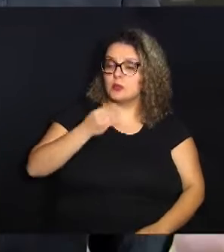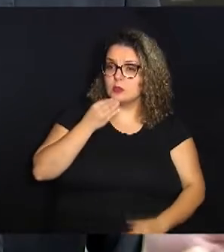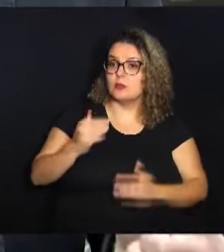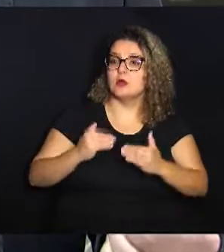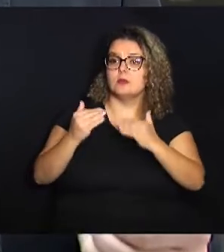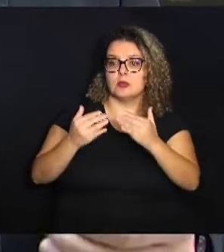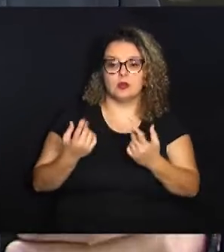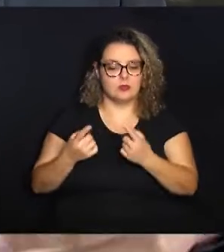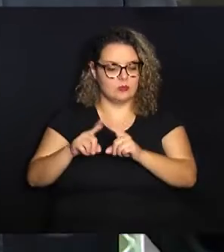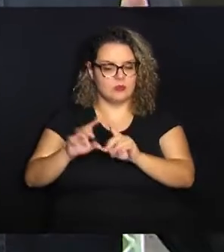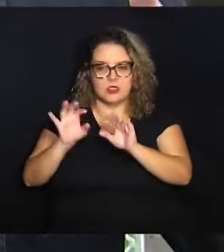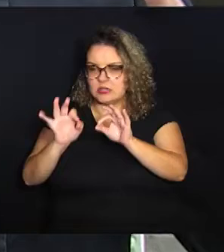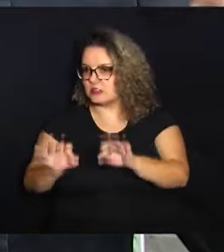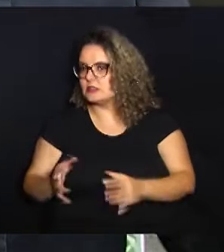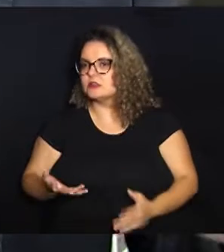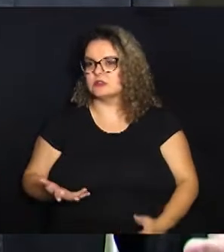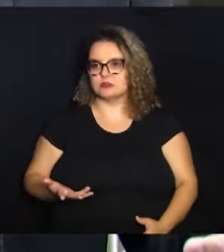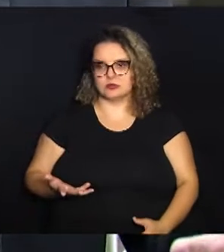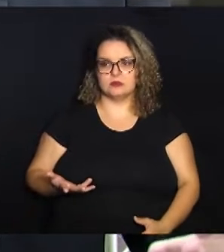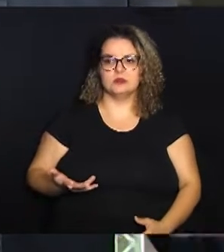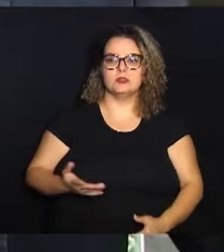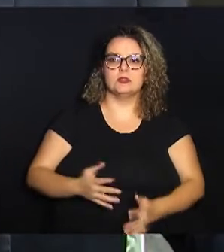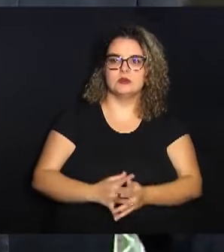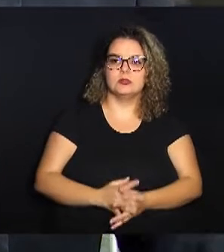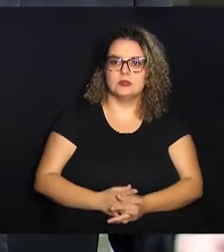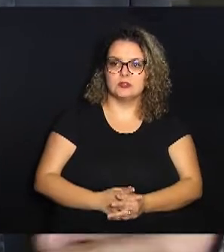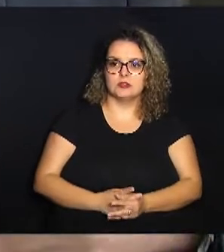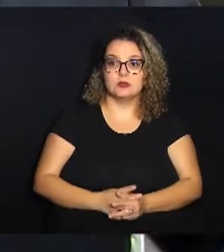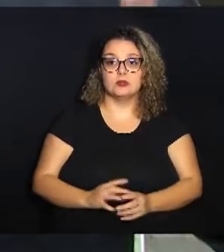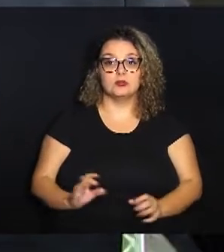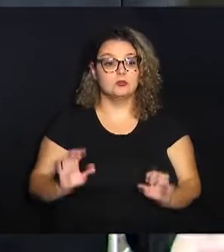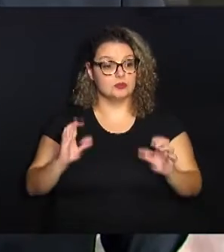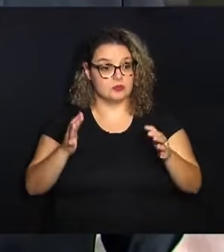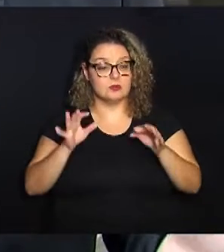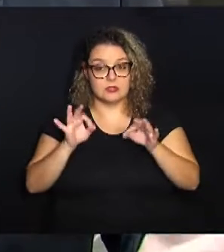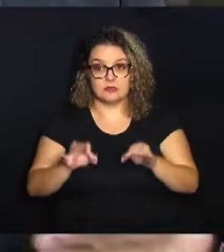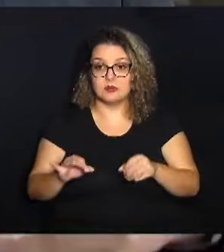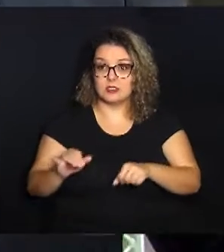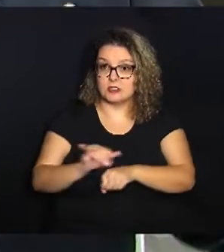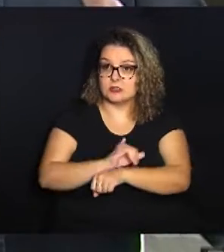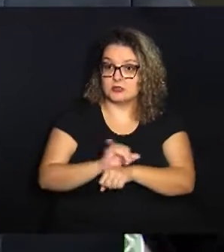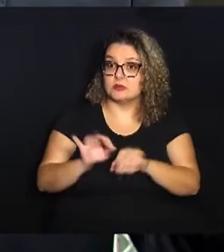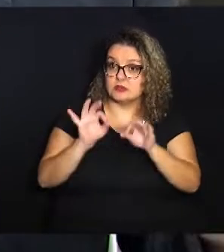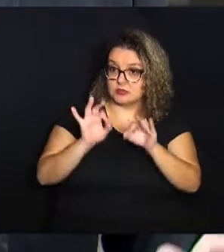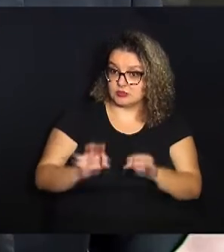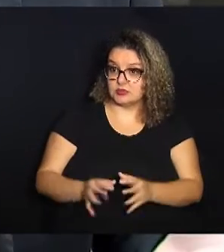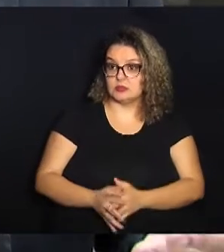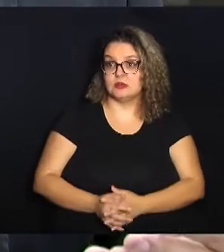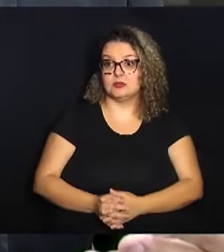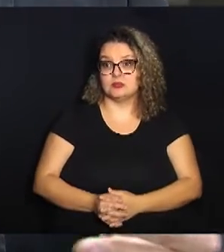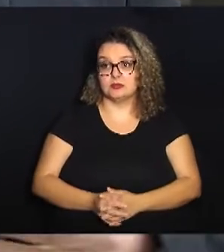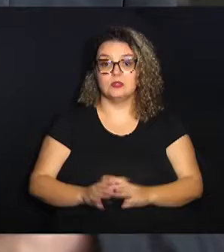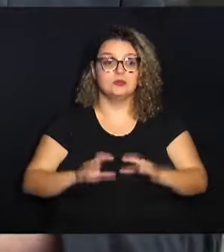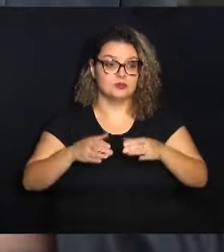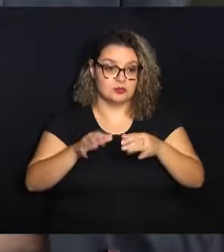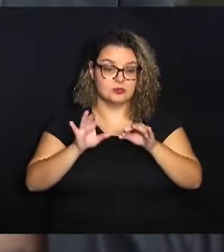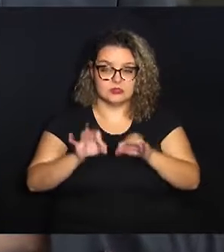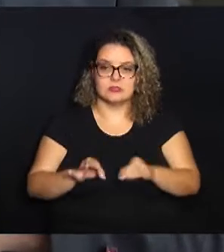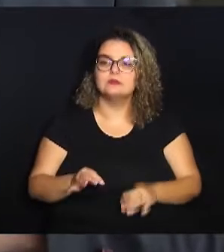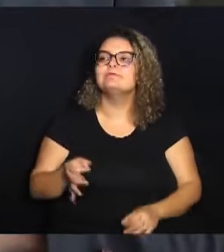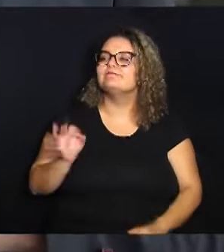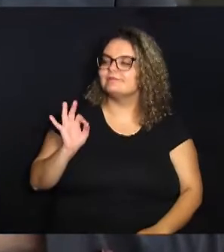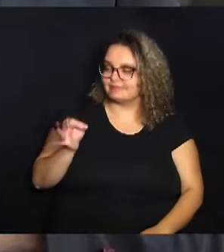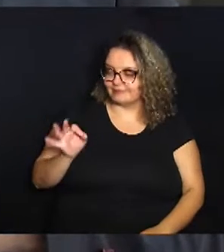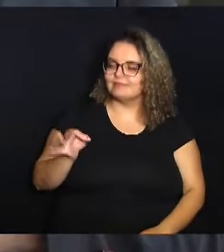com os parceiros certos, com os eventos certos, as ferramentas corretas, o time certo para isso, com